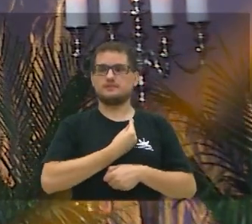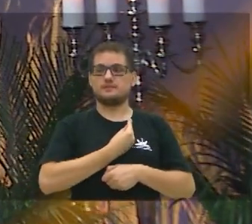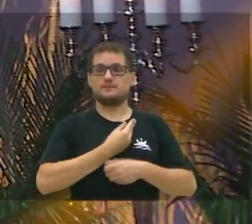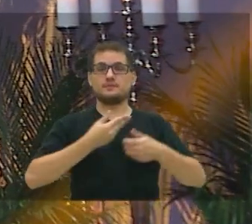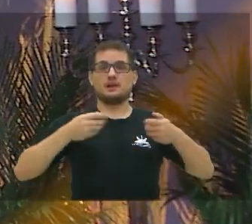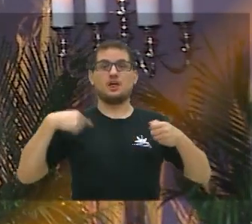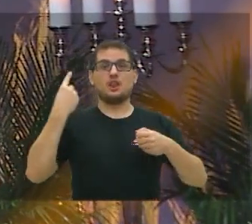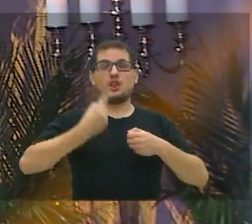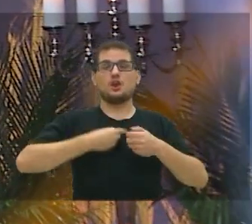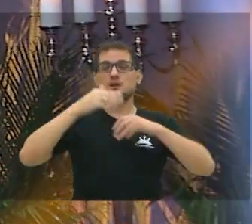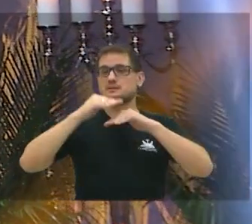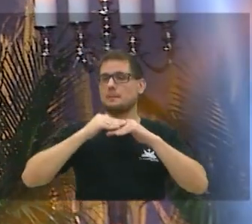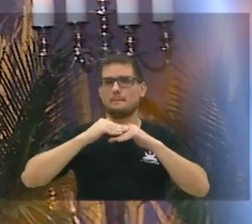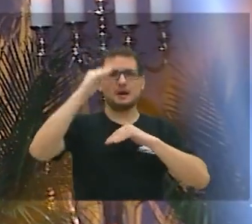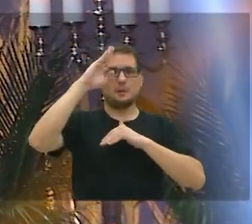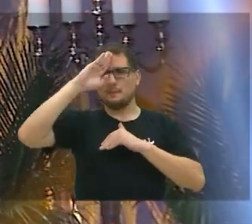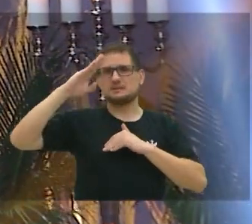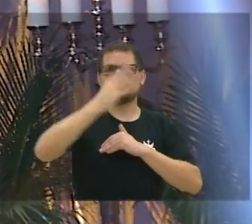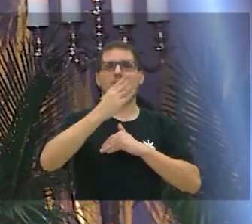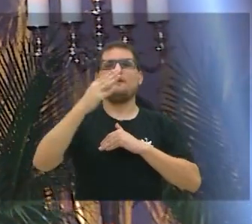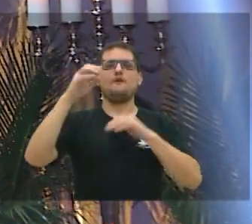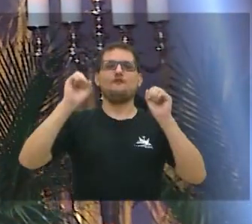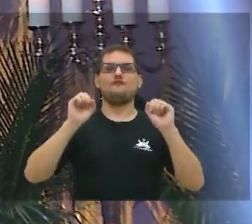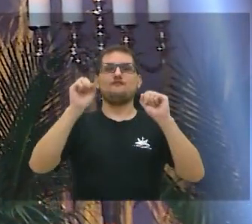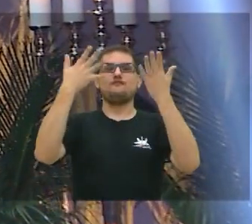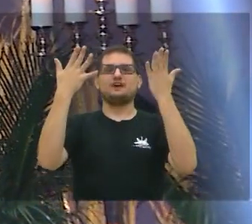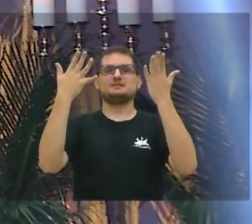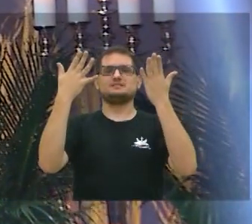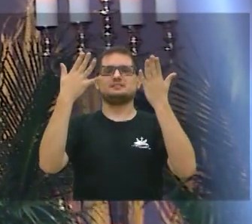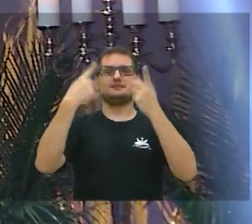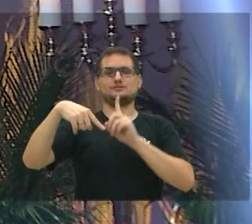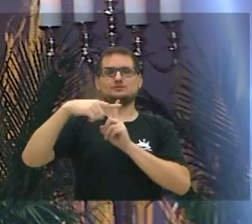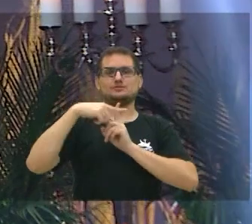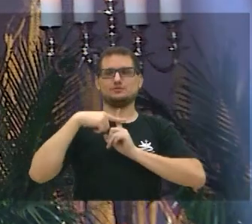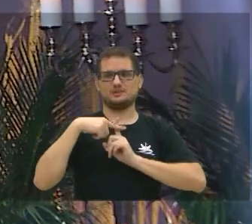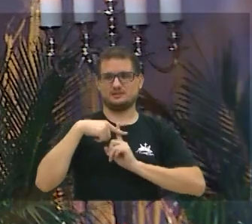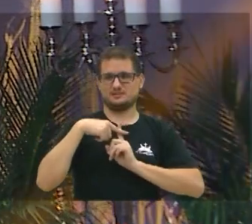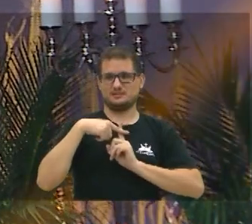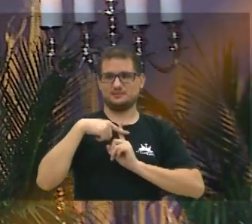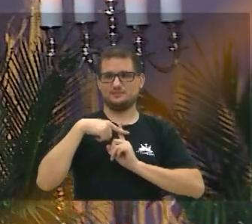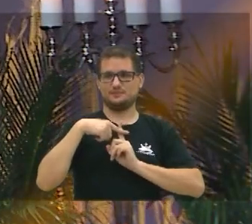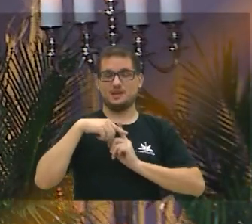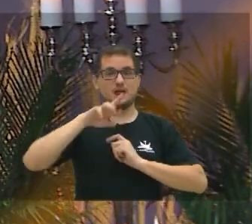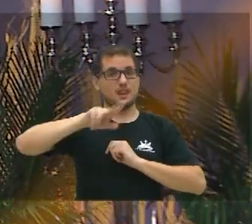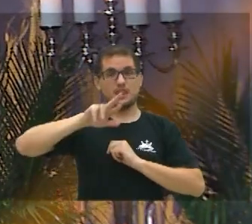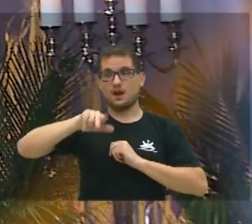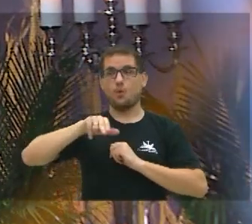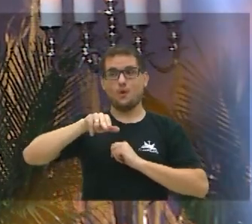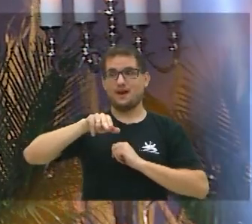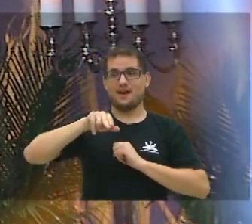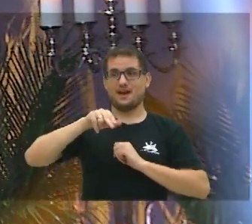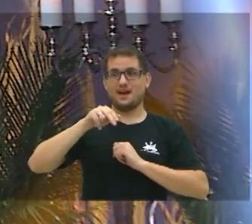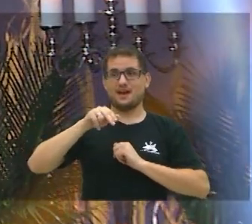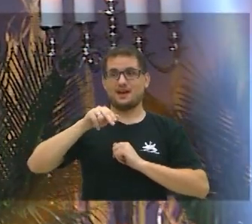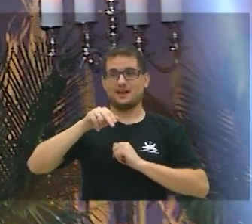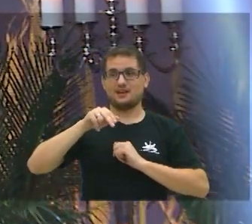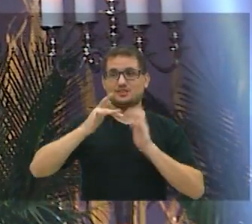do cristianismo e não é Natal. Não é o Natal, é a Páscoa.